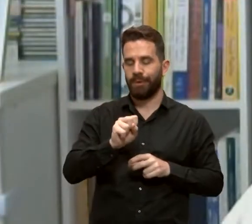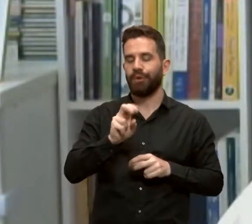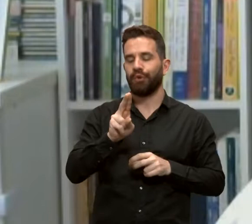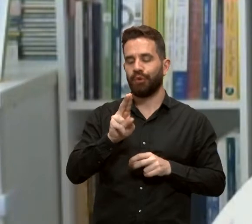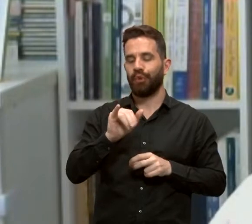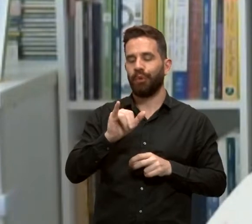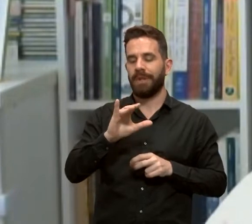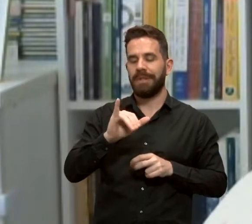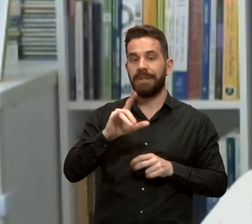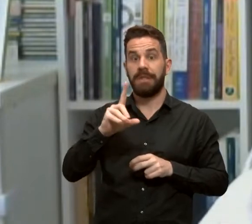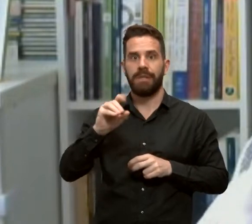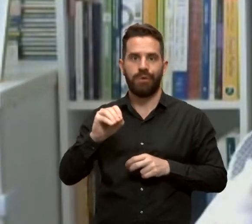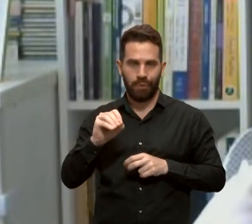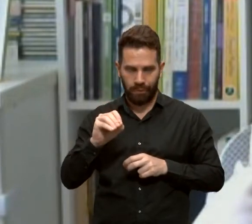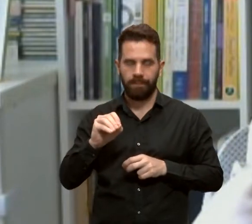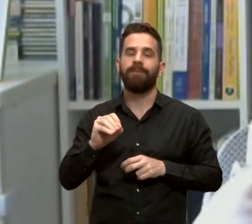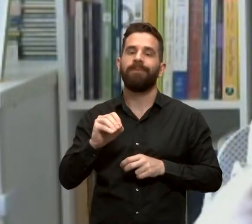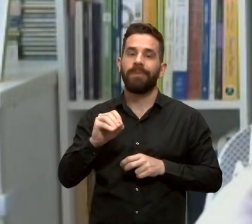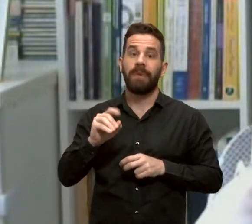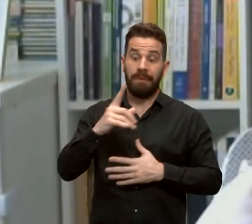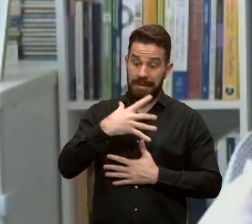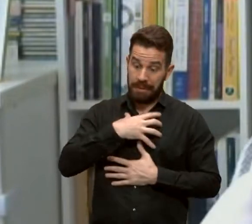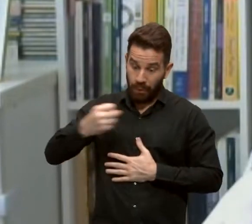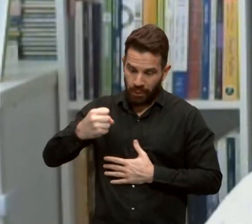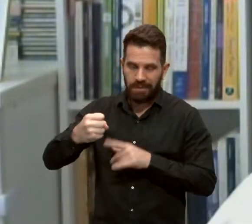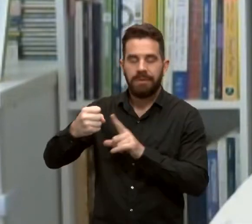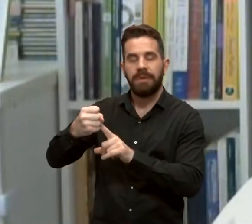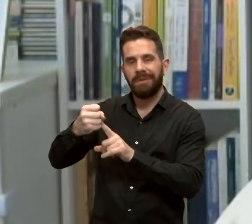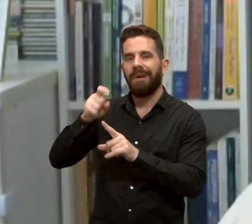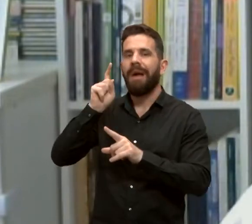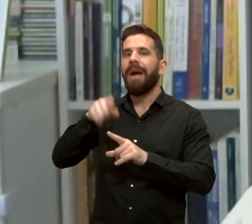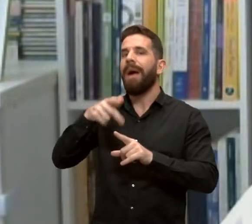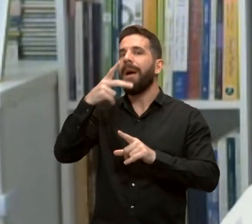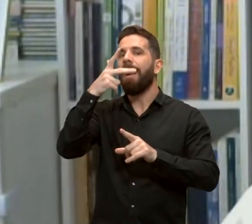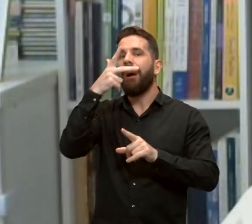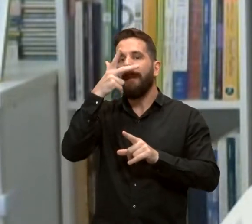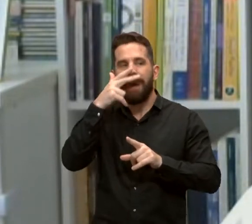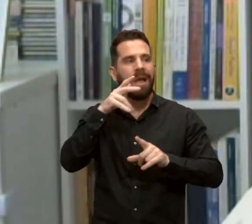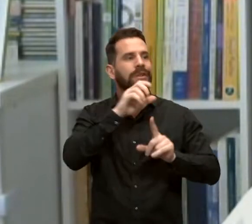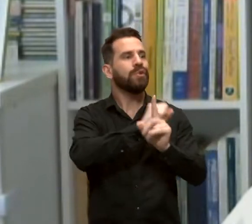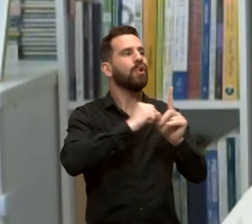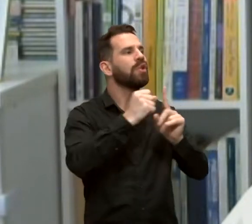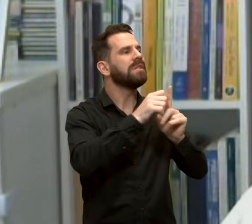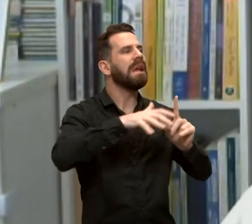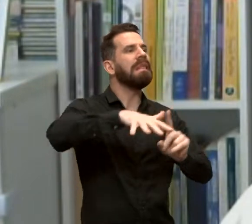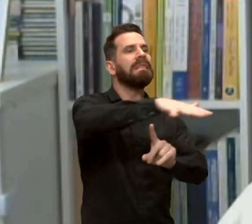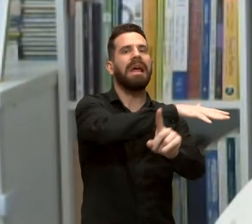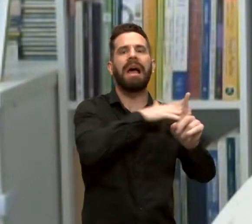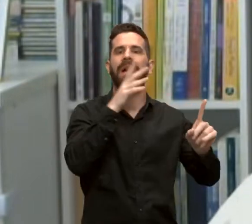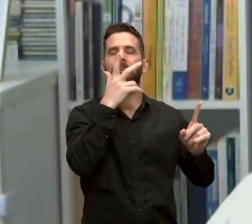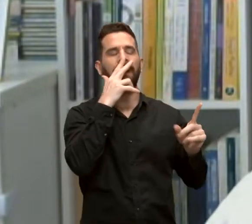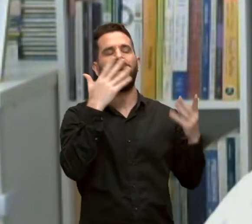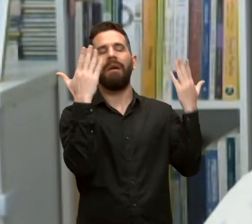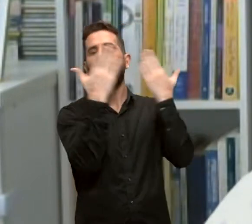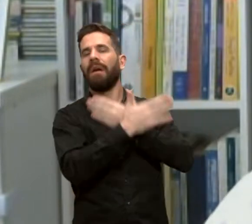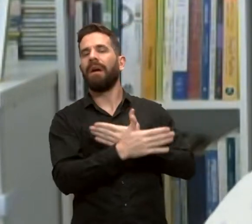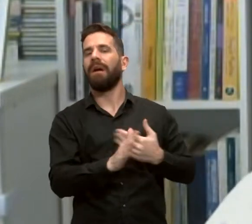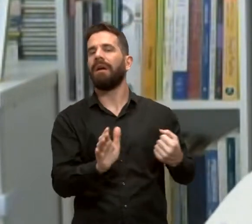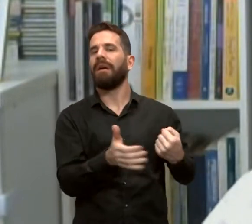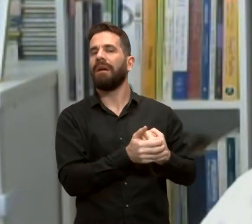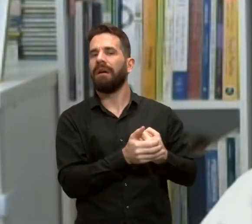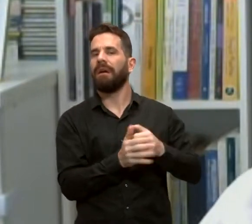tema velado, é um tema tabu na sociedade, mas nós precisamos falar mais para poder